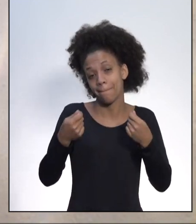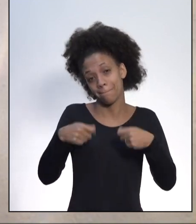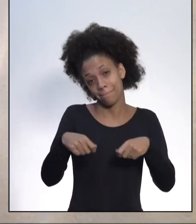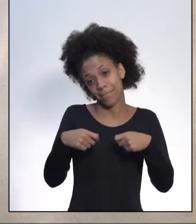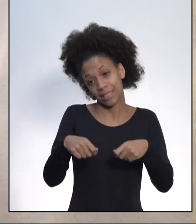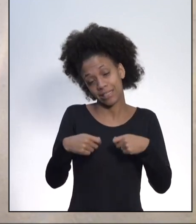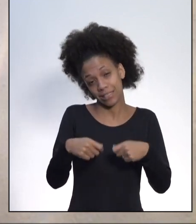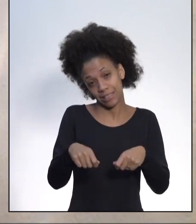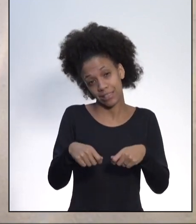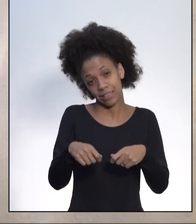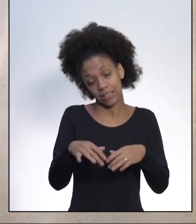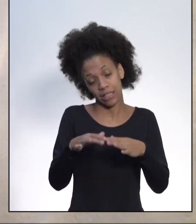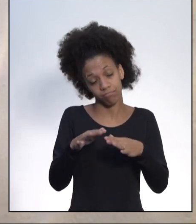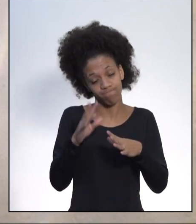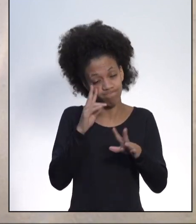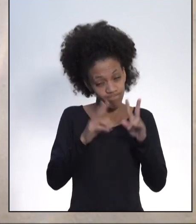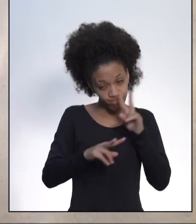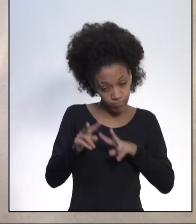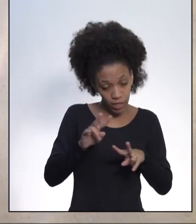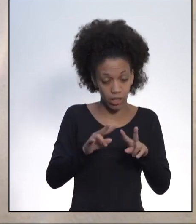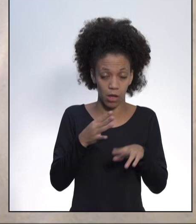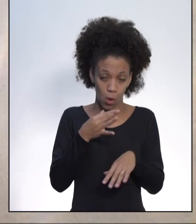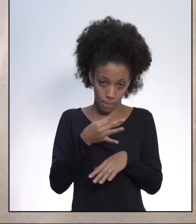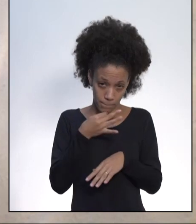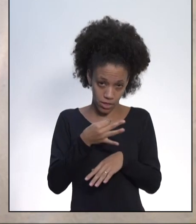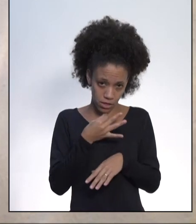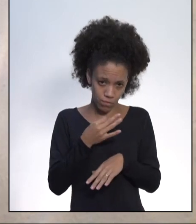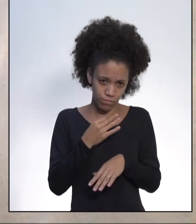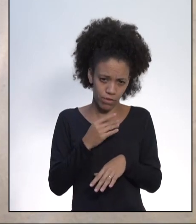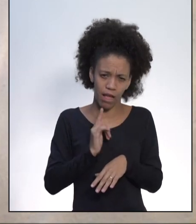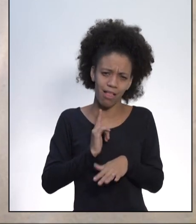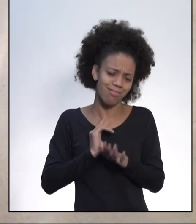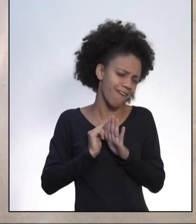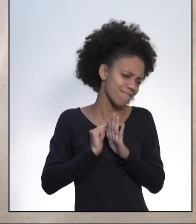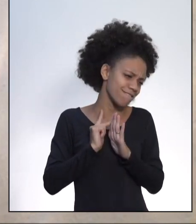Camille, na minha visão, por exemplo, surgiram várias